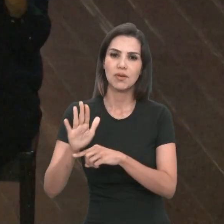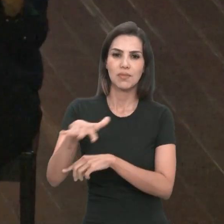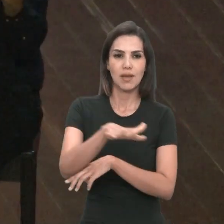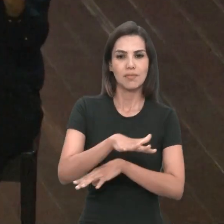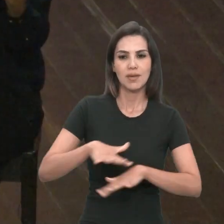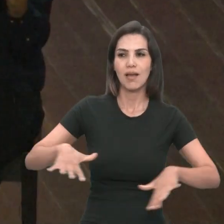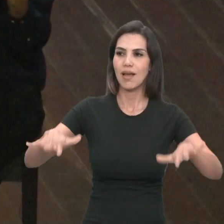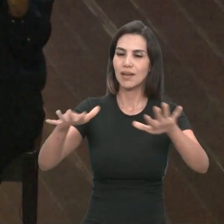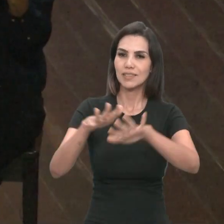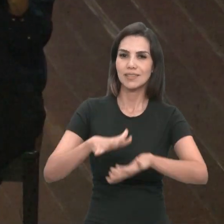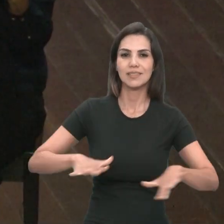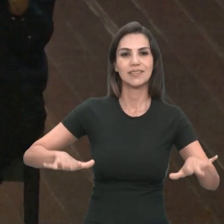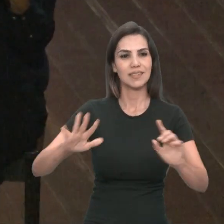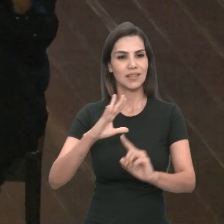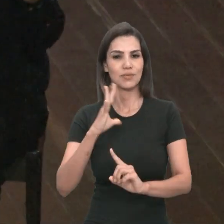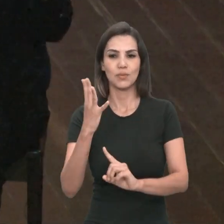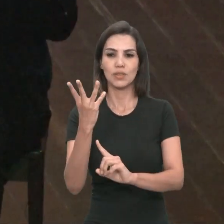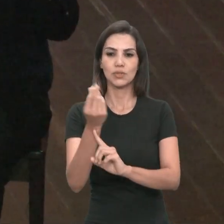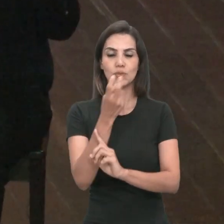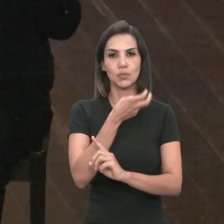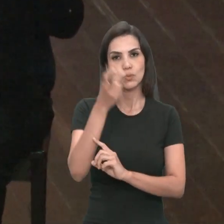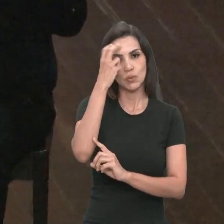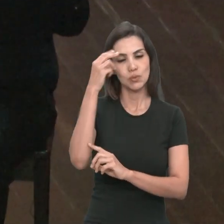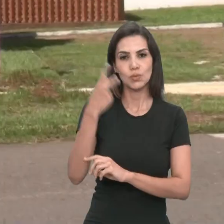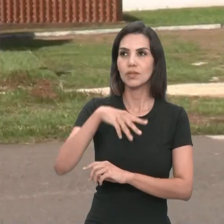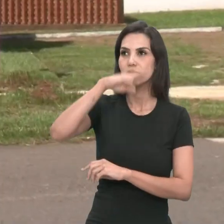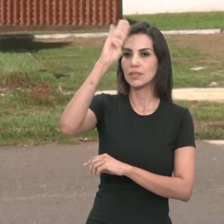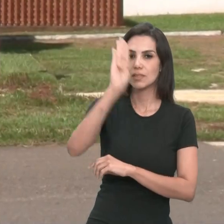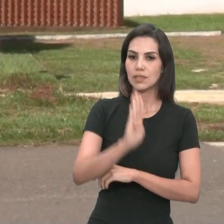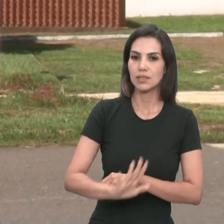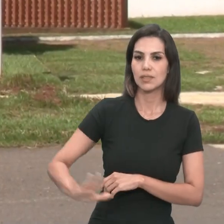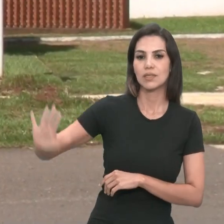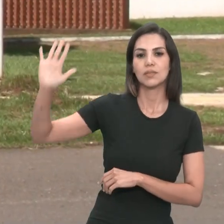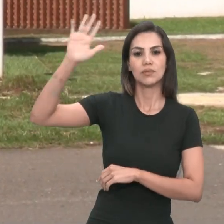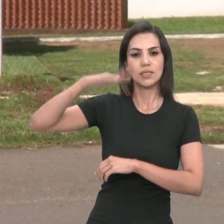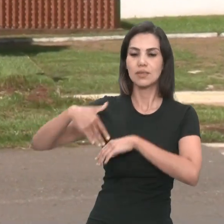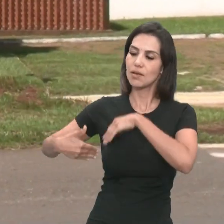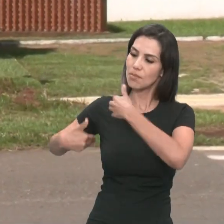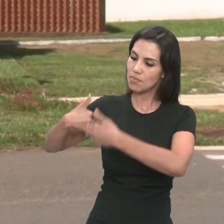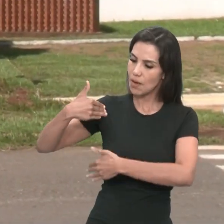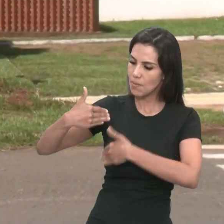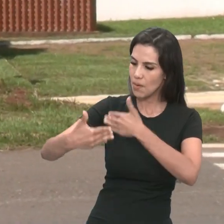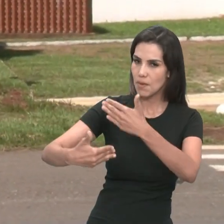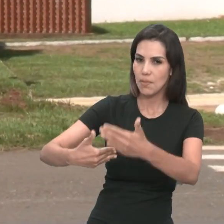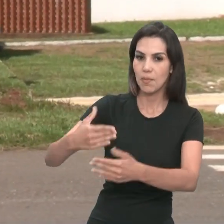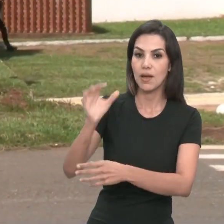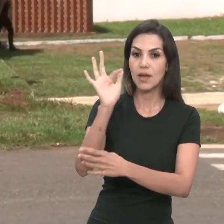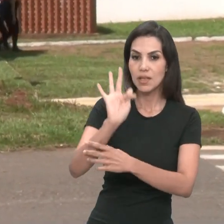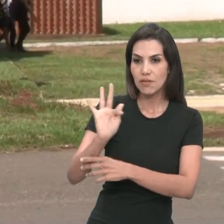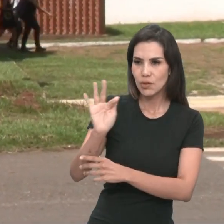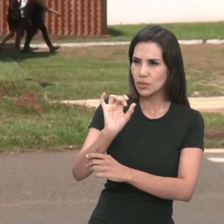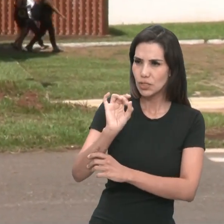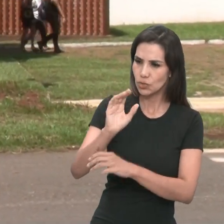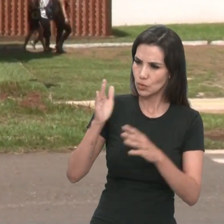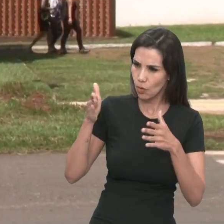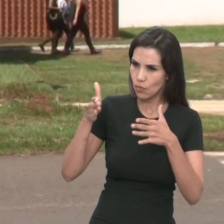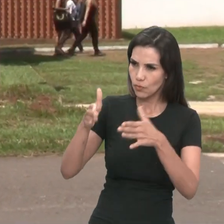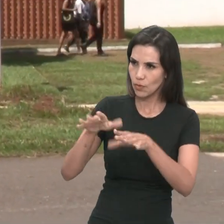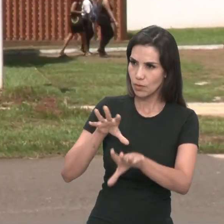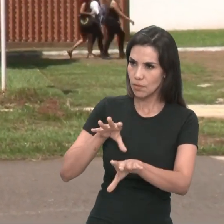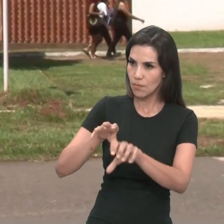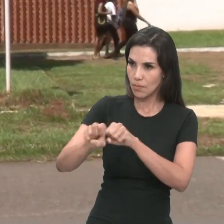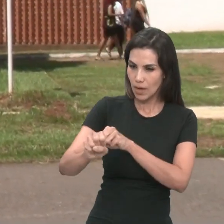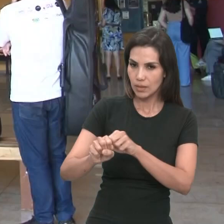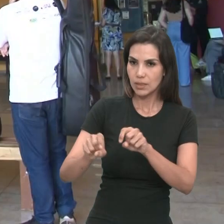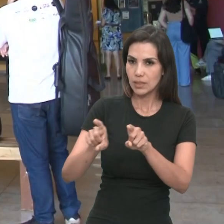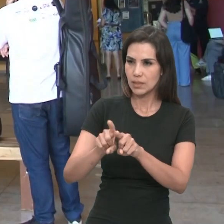e cultural do Brasil. Ao longo de sua trajetória, a EMAC tem sido mais do que um espaço de formação e técnica